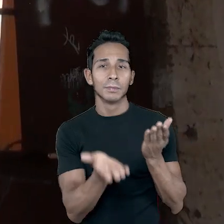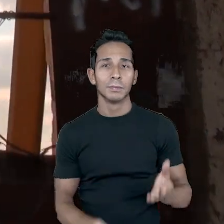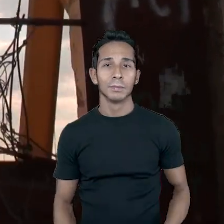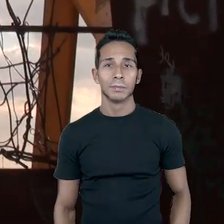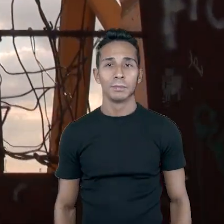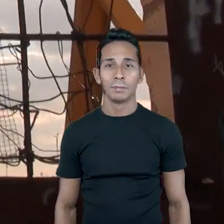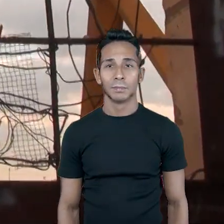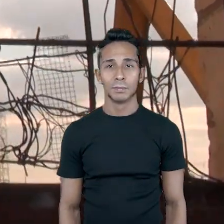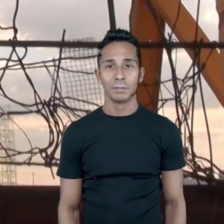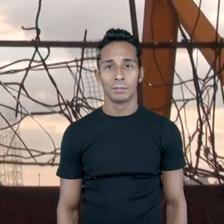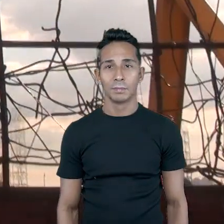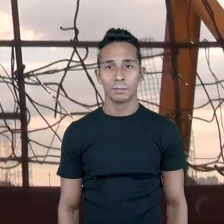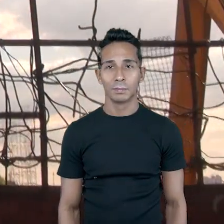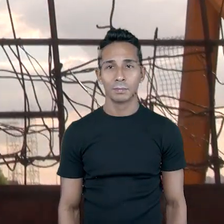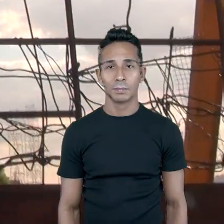servindo.